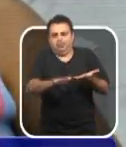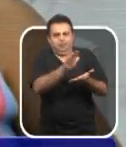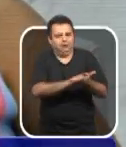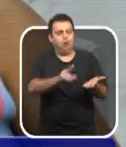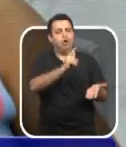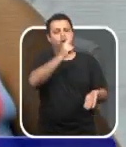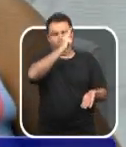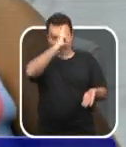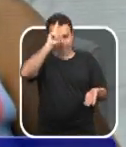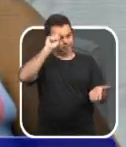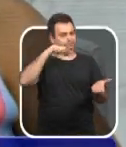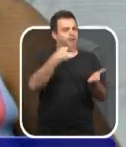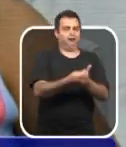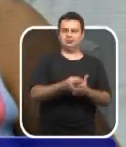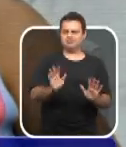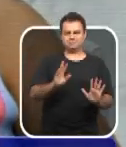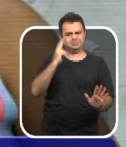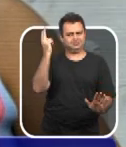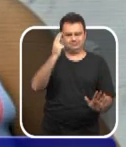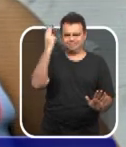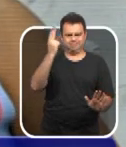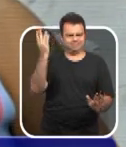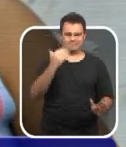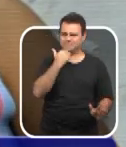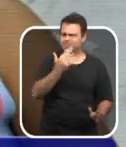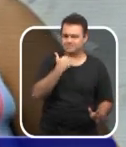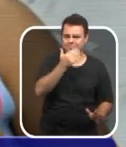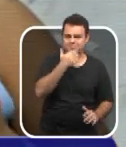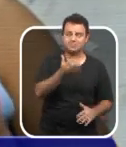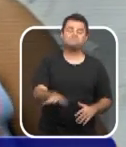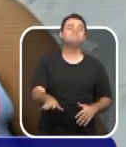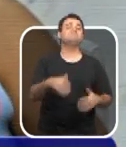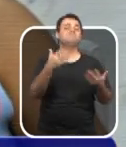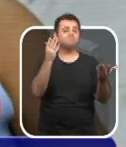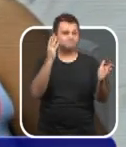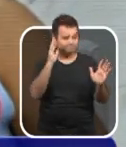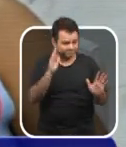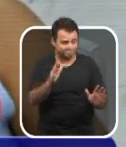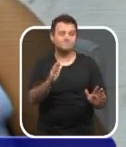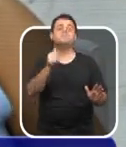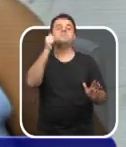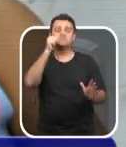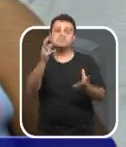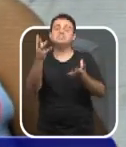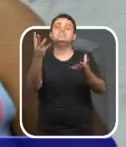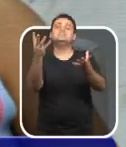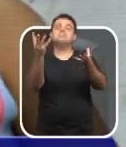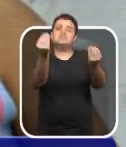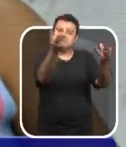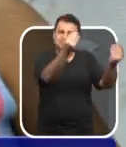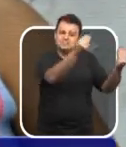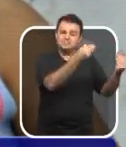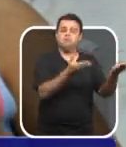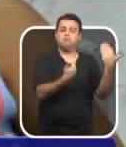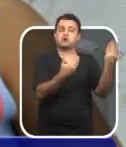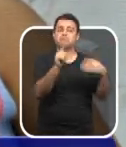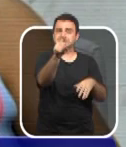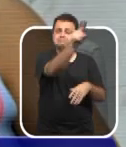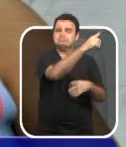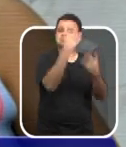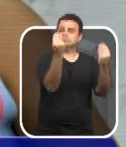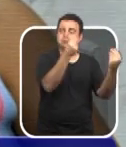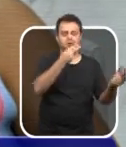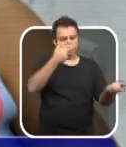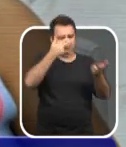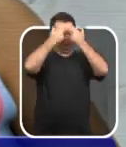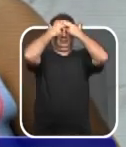gente fica triste, porque quantas mulheres não passam por isso? Quantas jovens não passam ou já passaram por isso? E fica essa sequela,